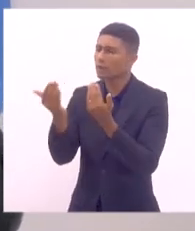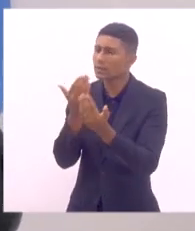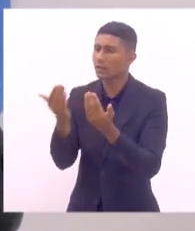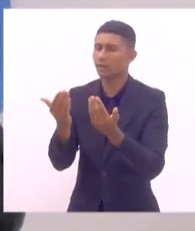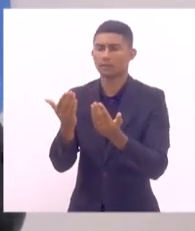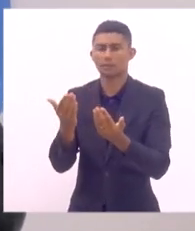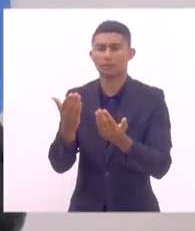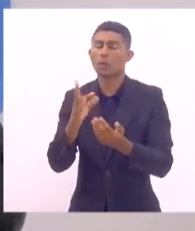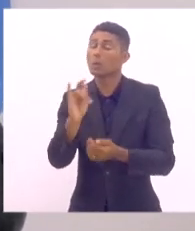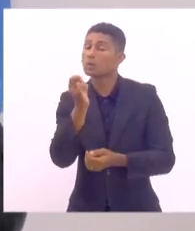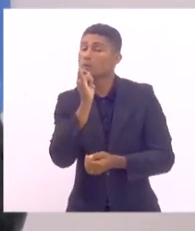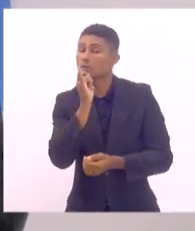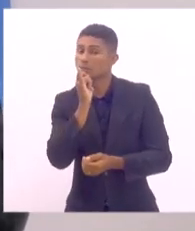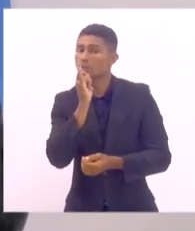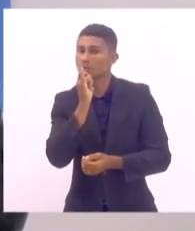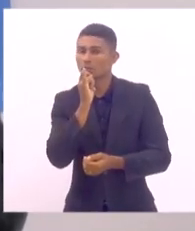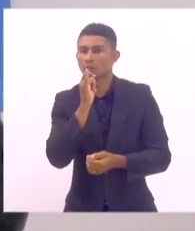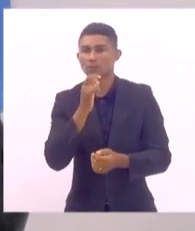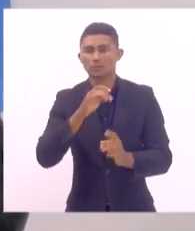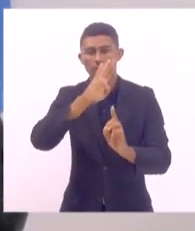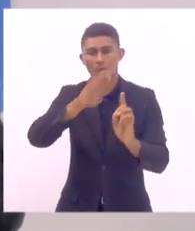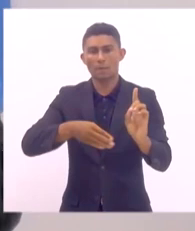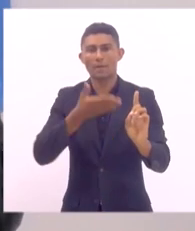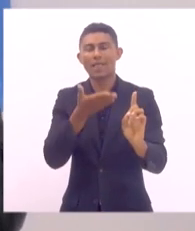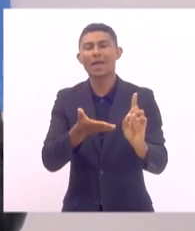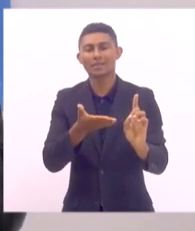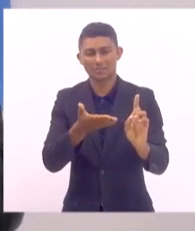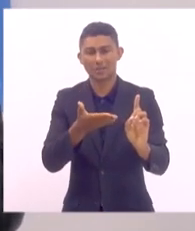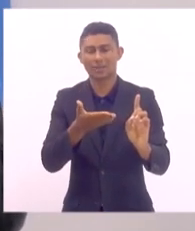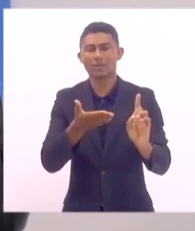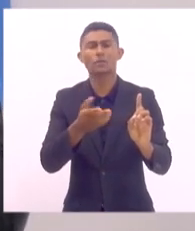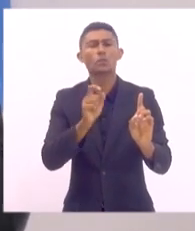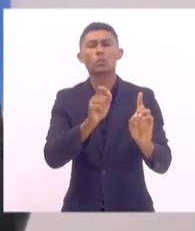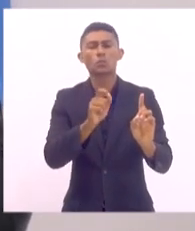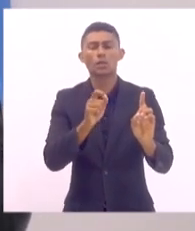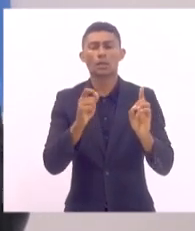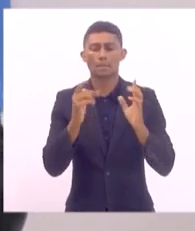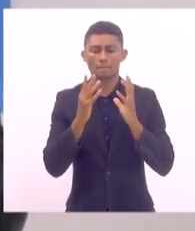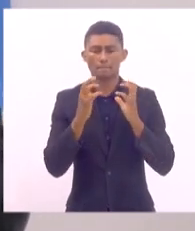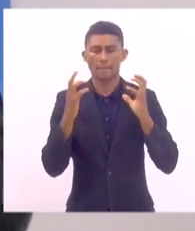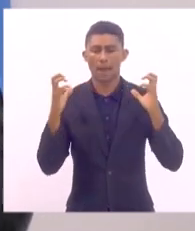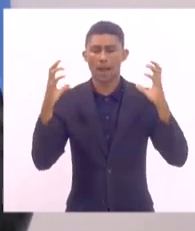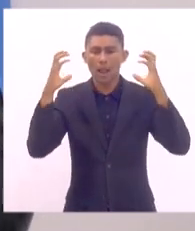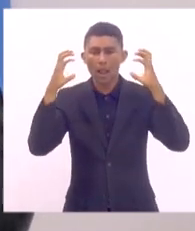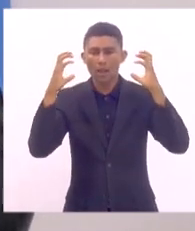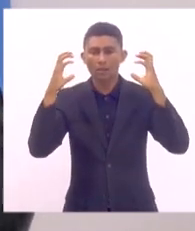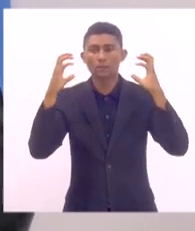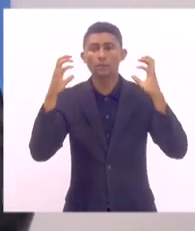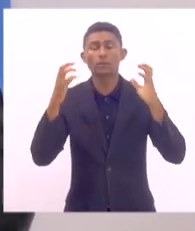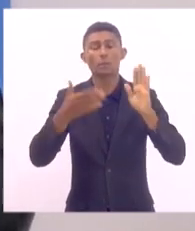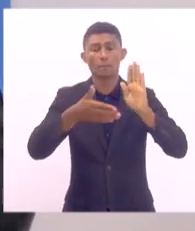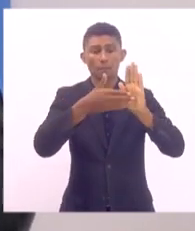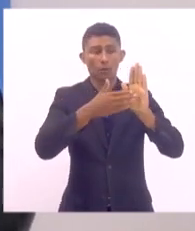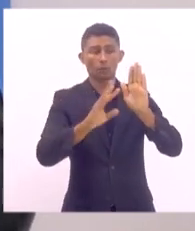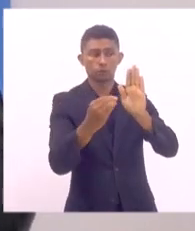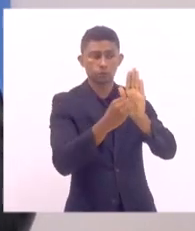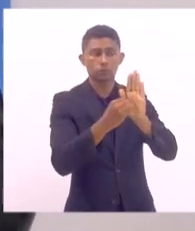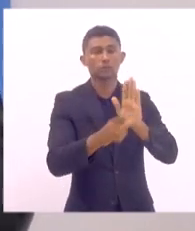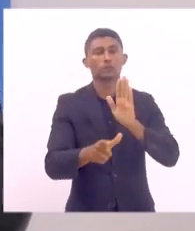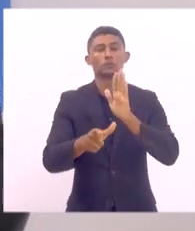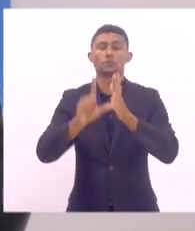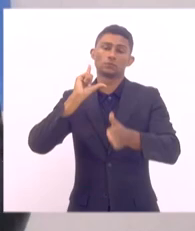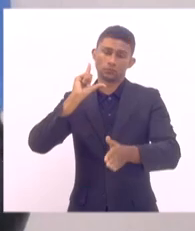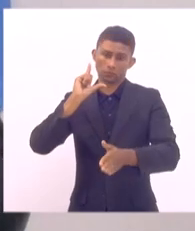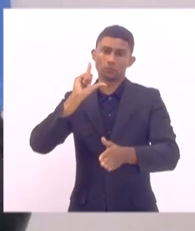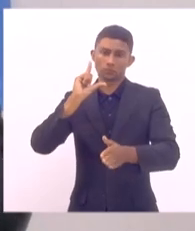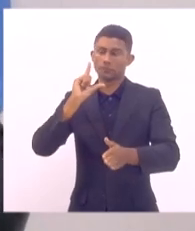dar um exemplo. A questão da homenagem à Marielle do título. Então, eu trabalhei antes de botar na pauta com